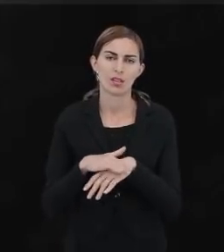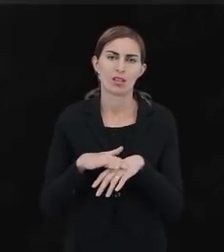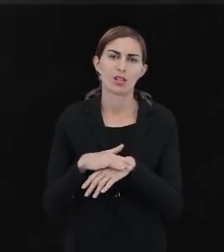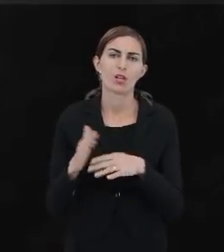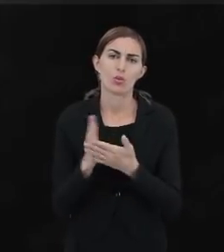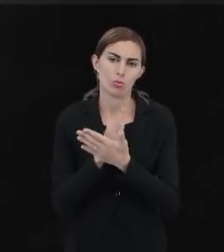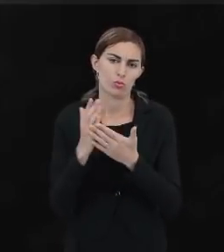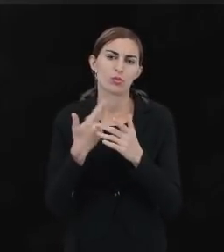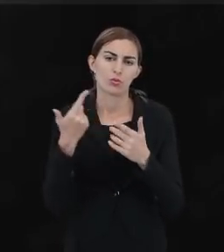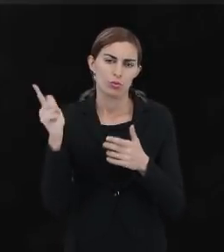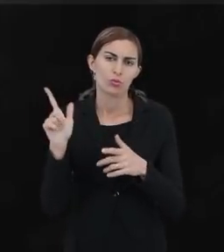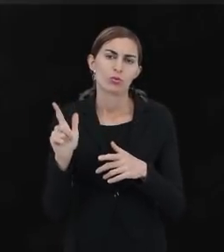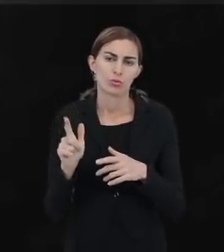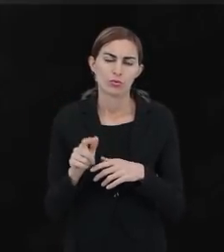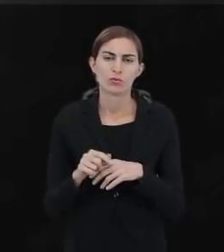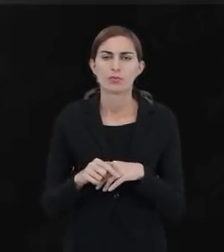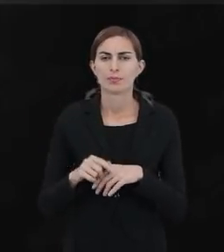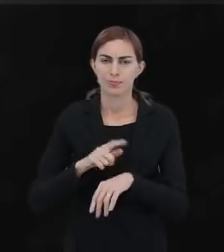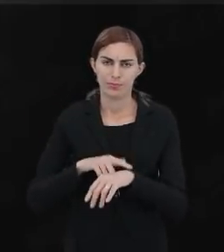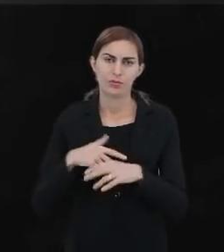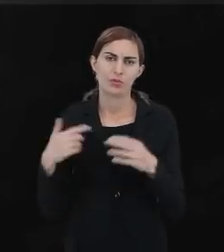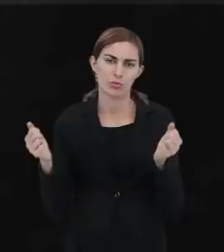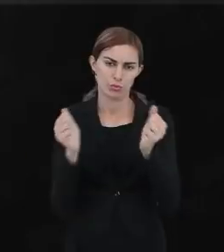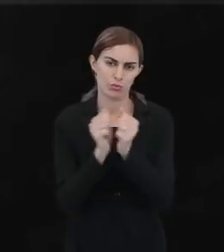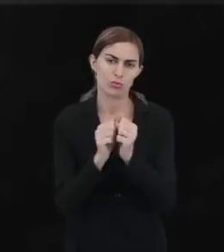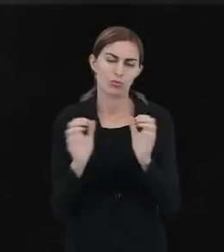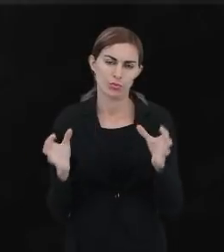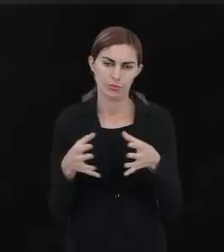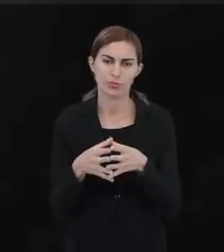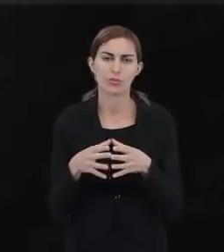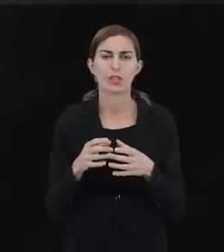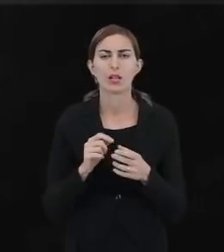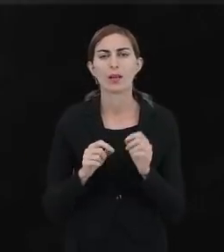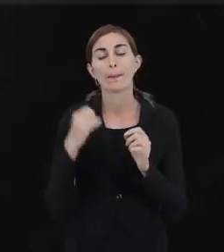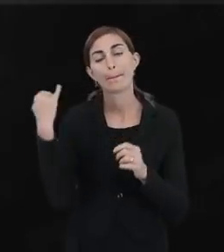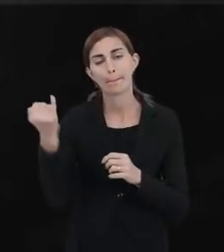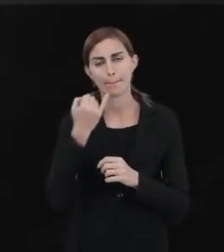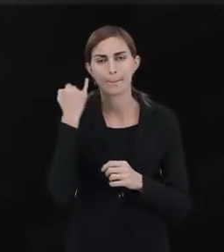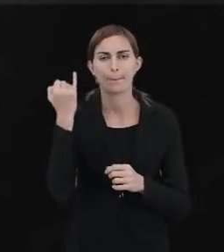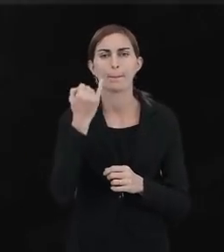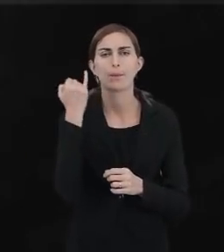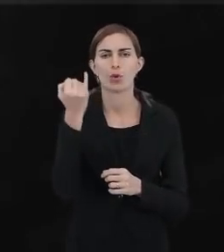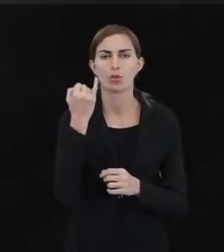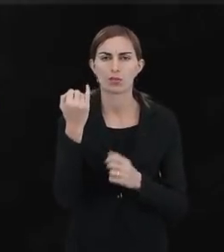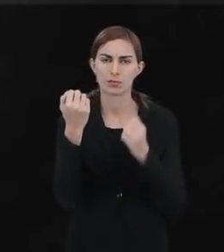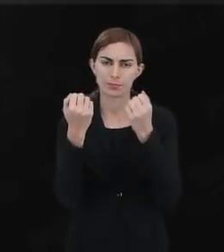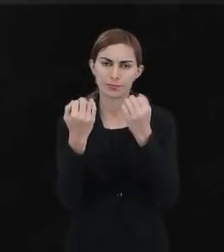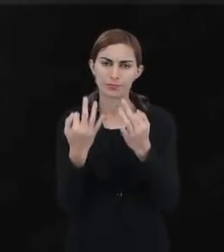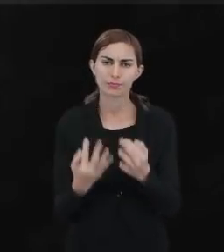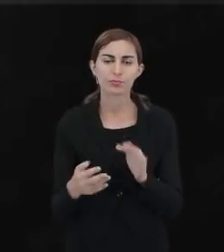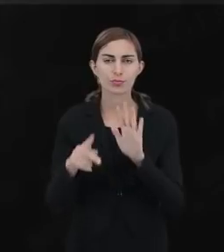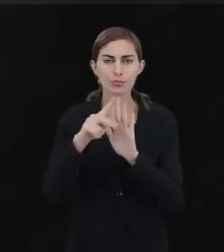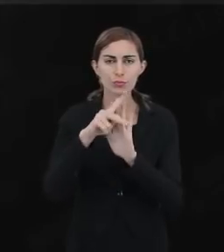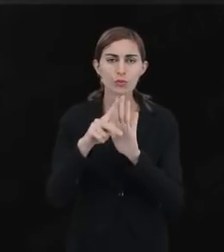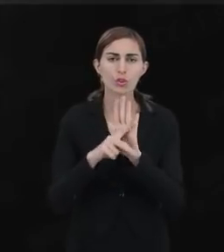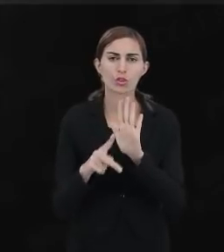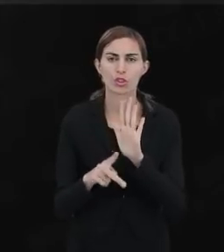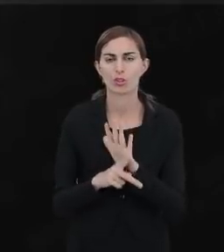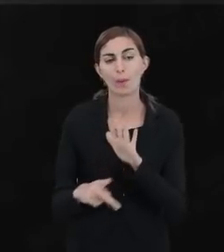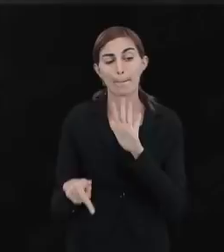de algumas outras alguns outros momentos que tivemos juntos a questão importante da definição de um projeto